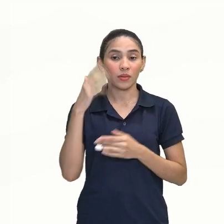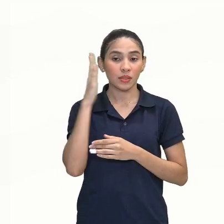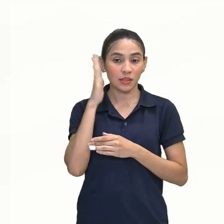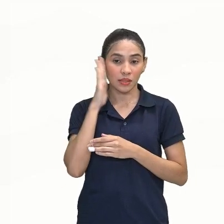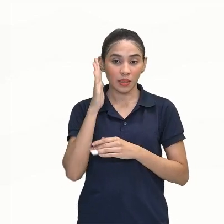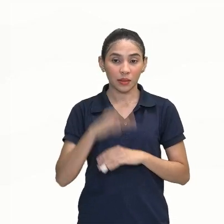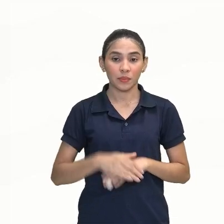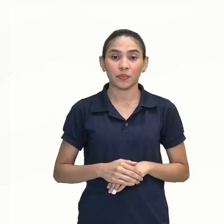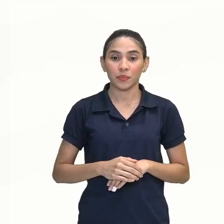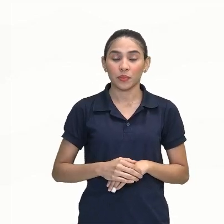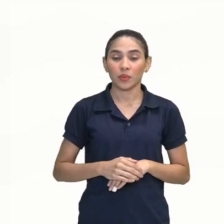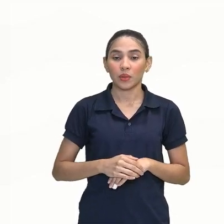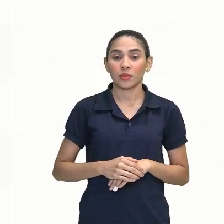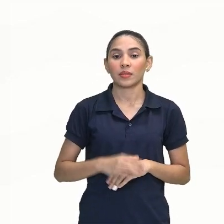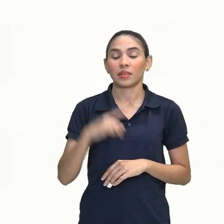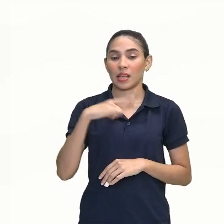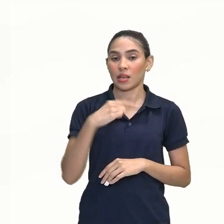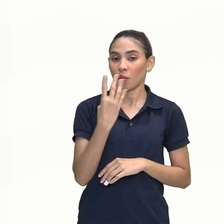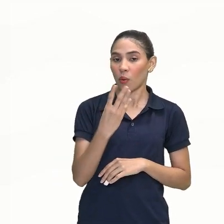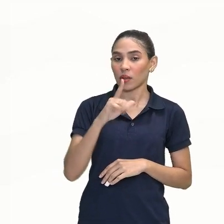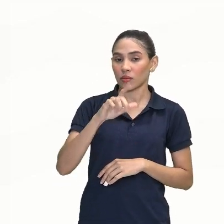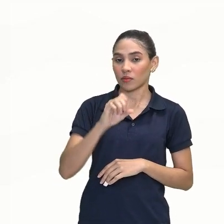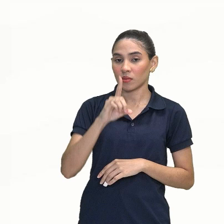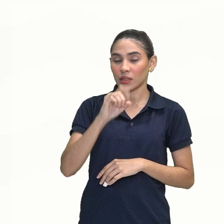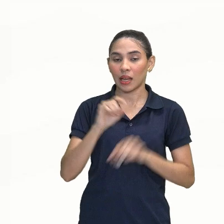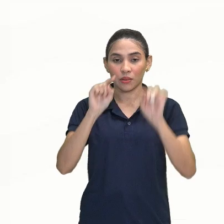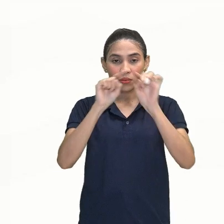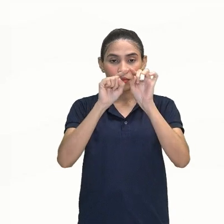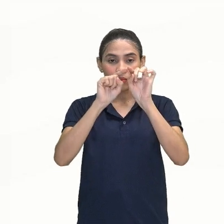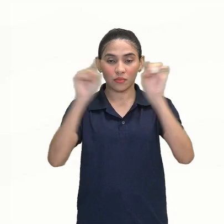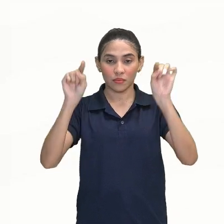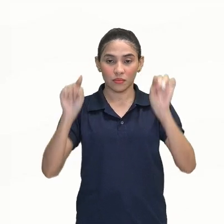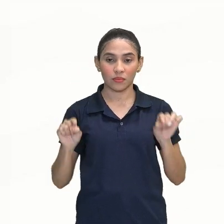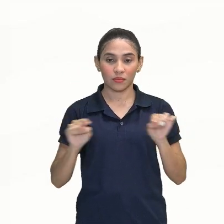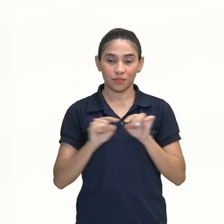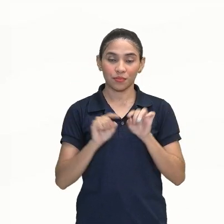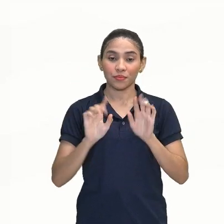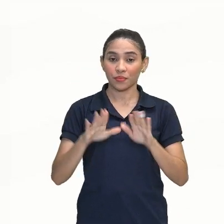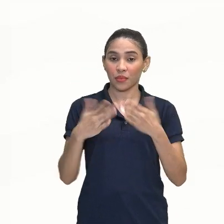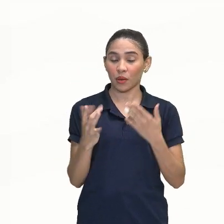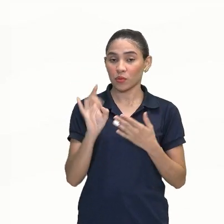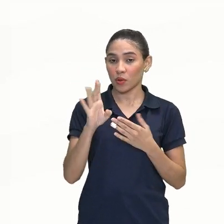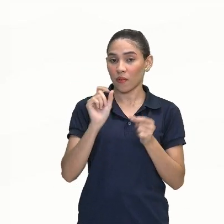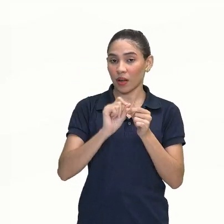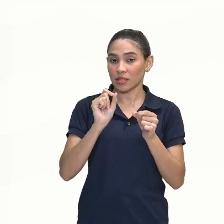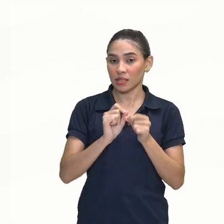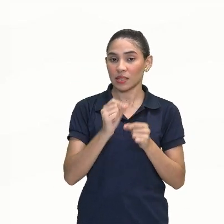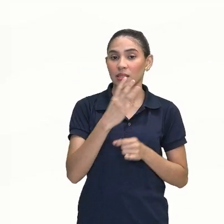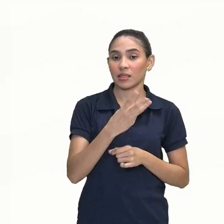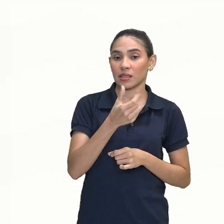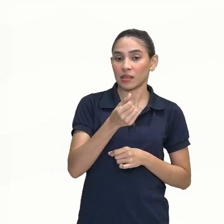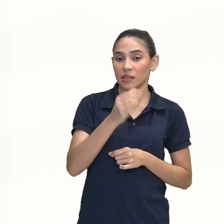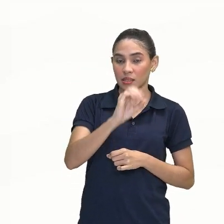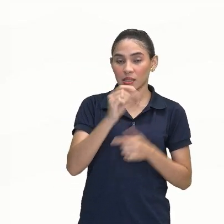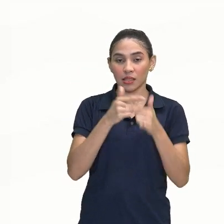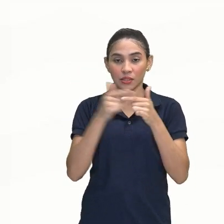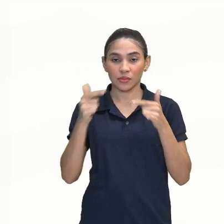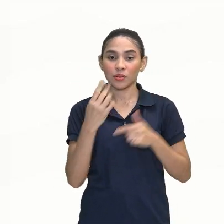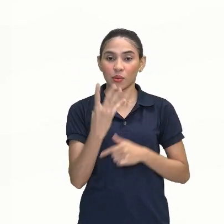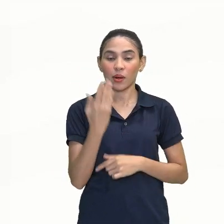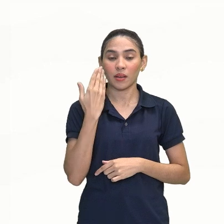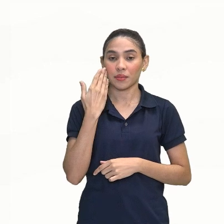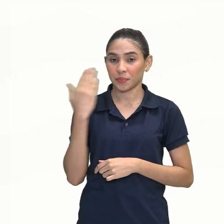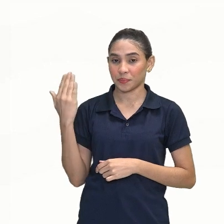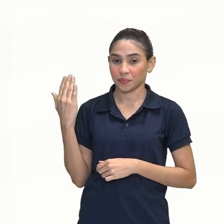meu quadrado eu tenho 4 ângulos. Então, basta eu pegar meus 360 e dividir